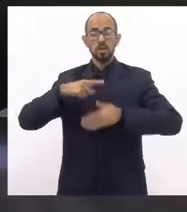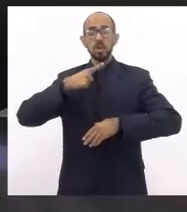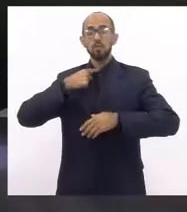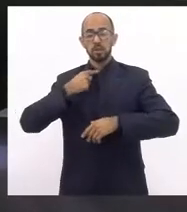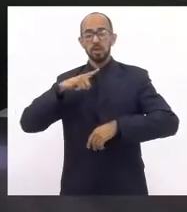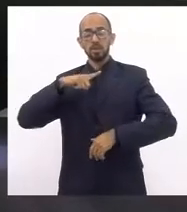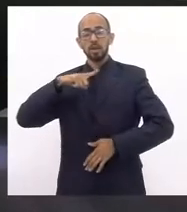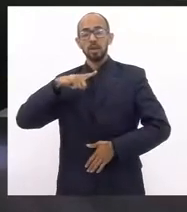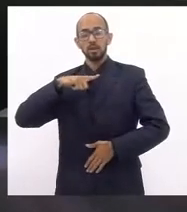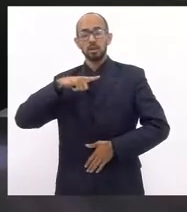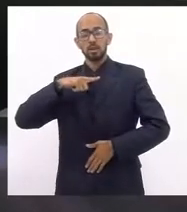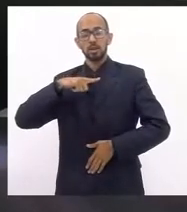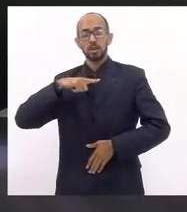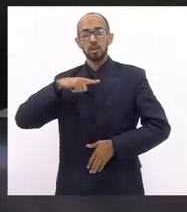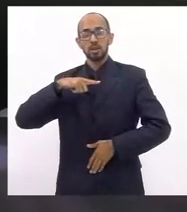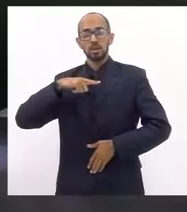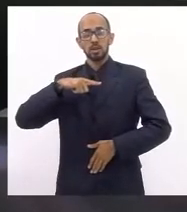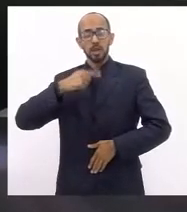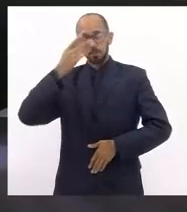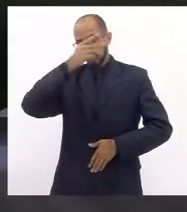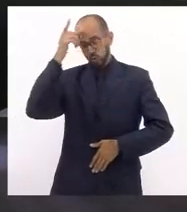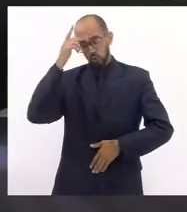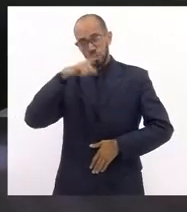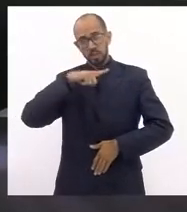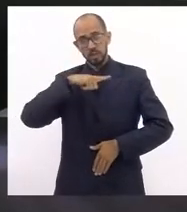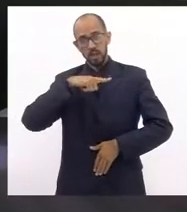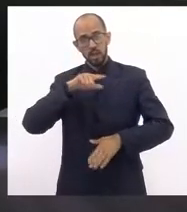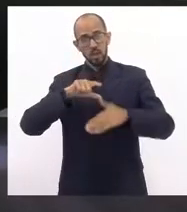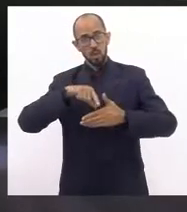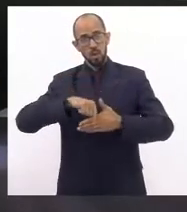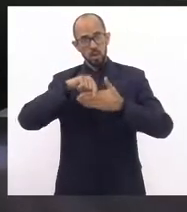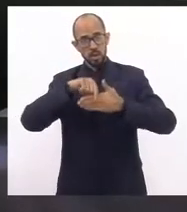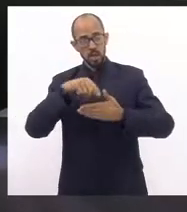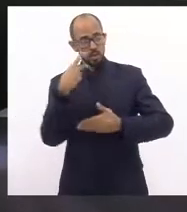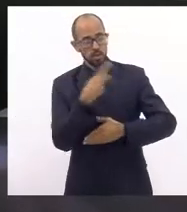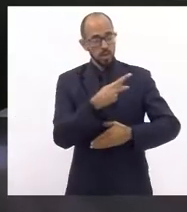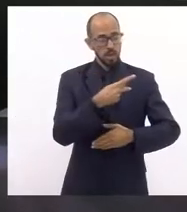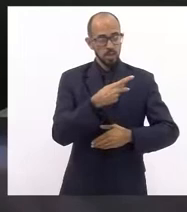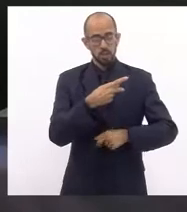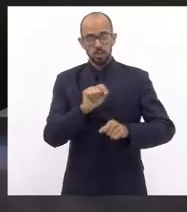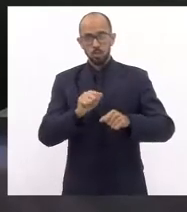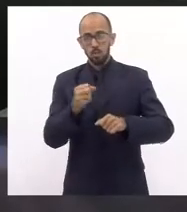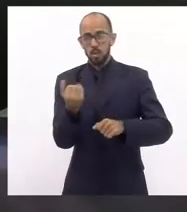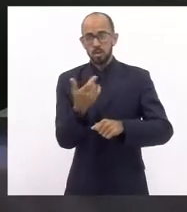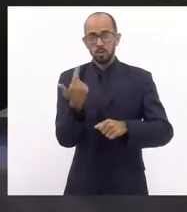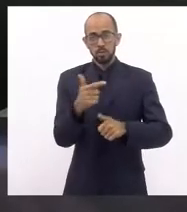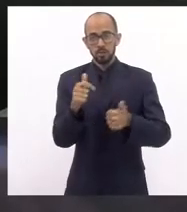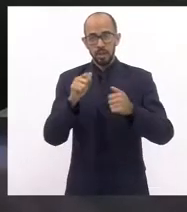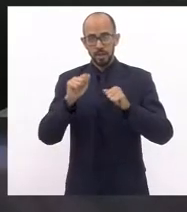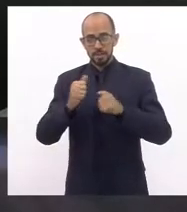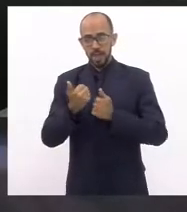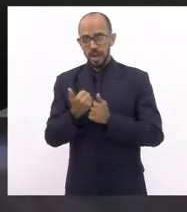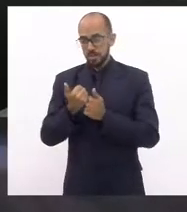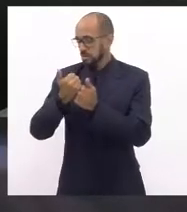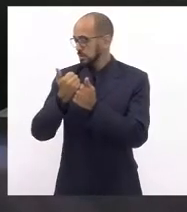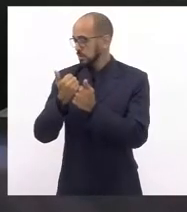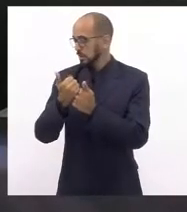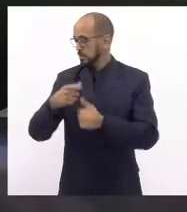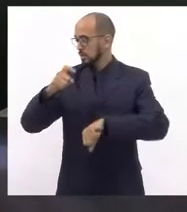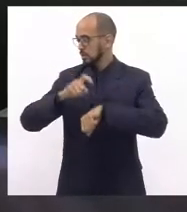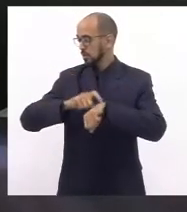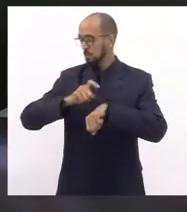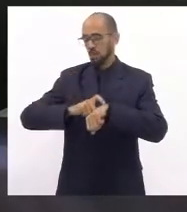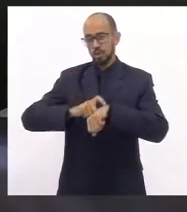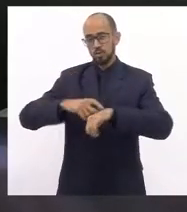aqueles que têm seu líder, né, da sua religião, quando ele não tem, né, essa assistência no momento, né, de mais dor,